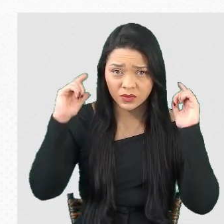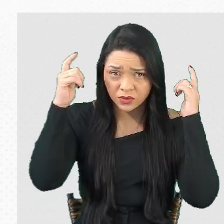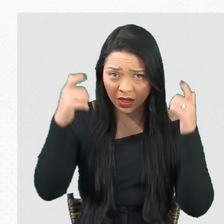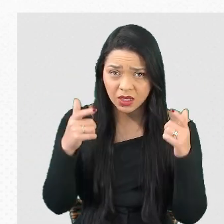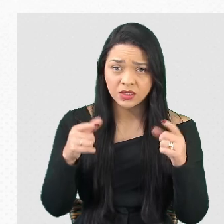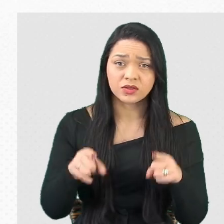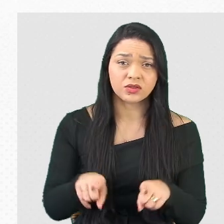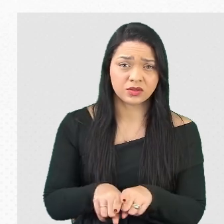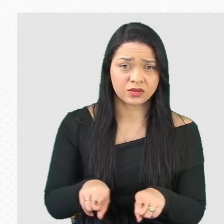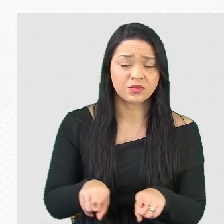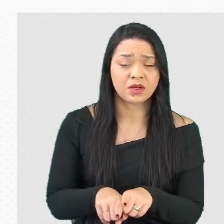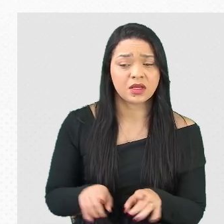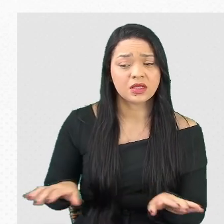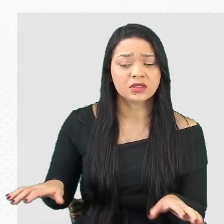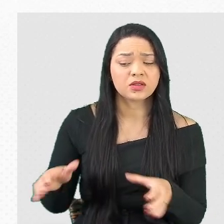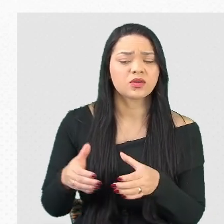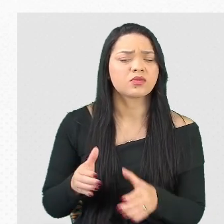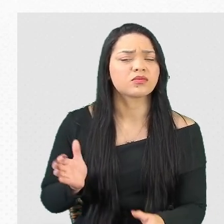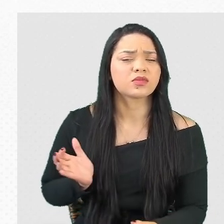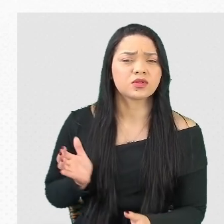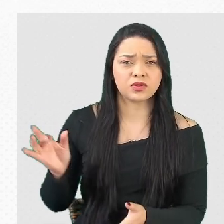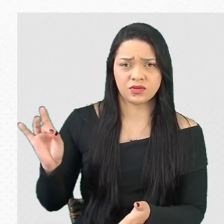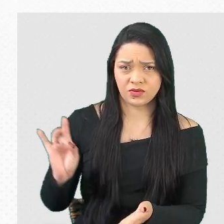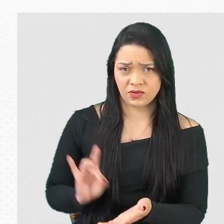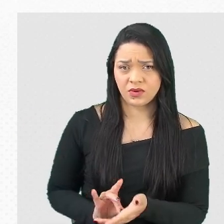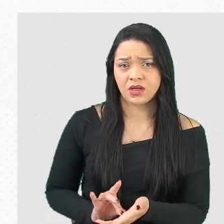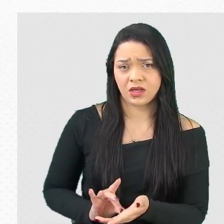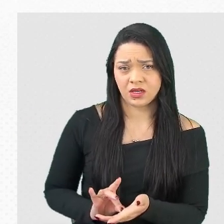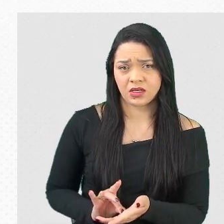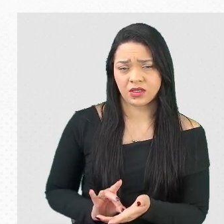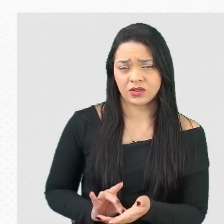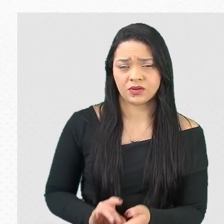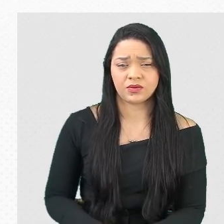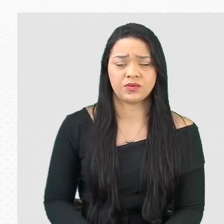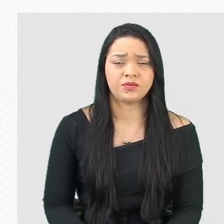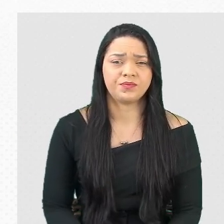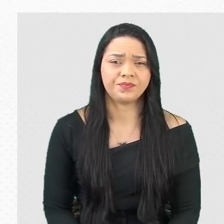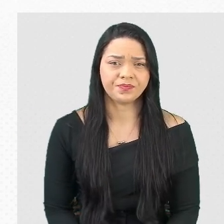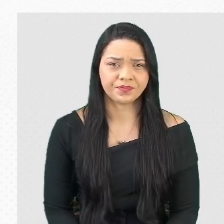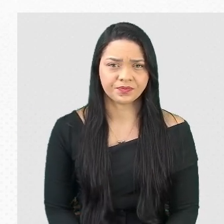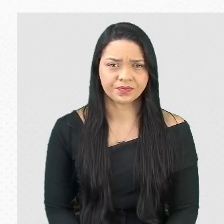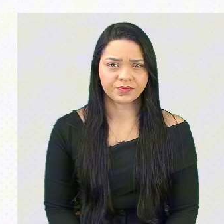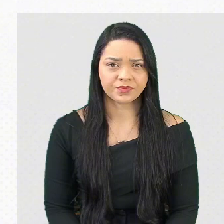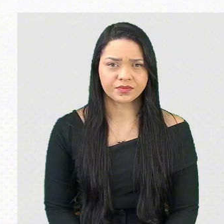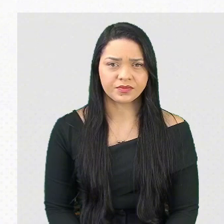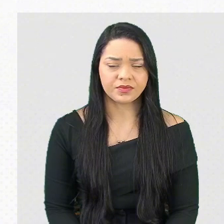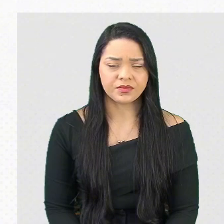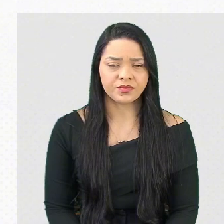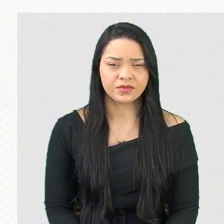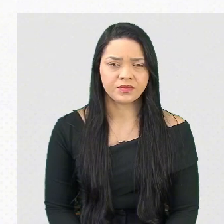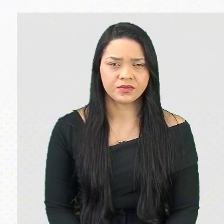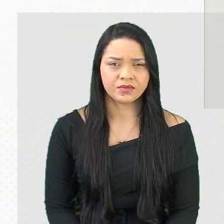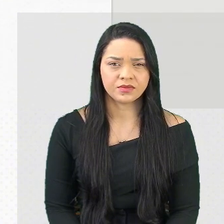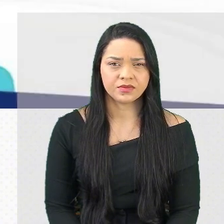agradava mesmo a nobreza, agradava de fato a esse Estado do antigo regime, esse Estado absolutista.